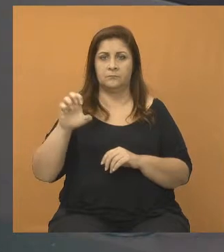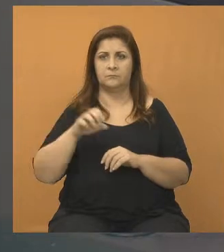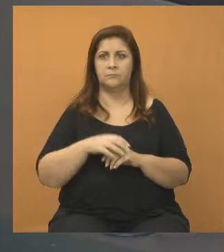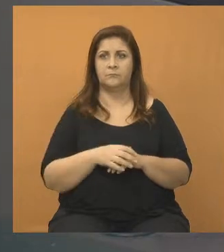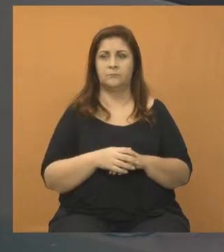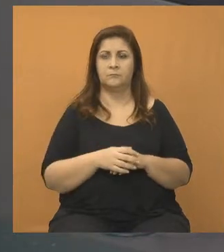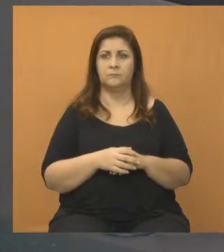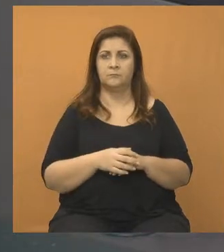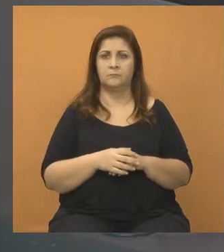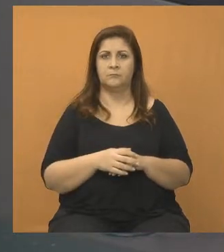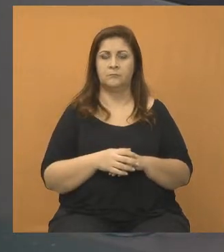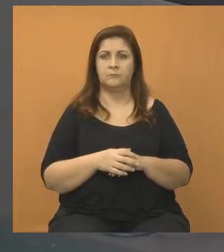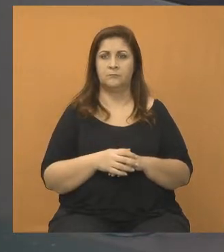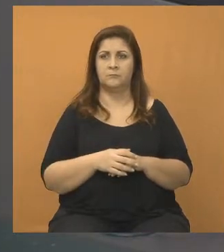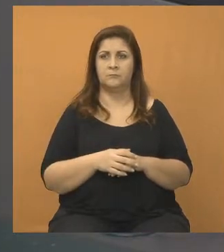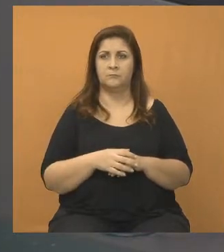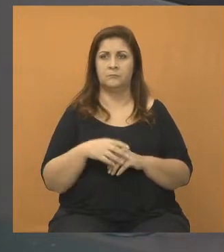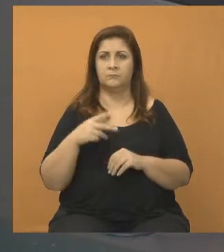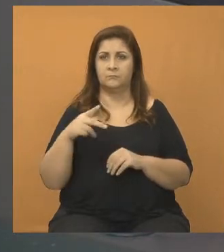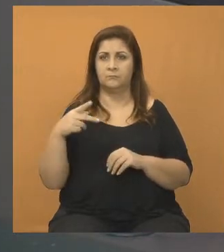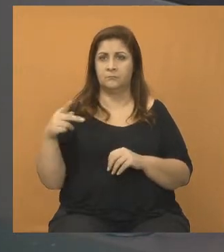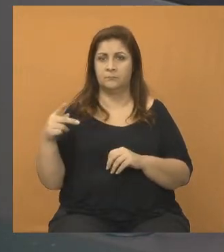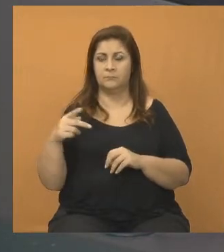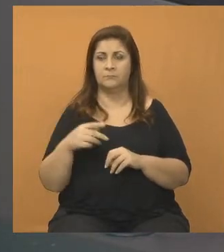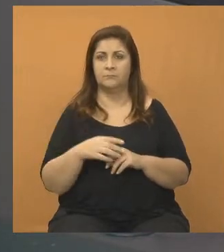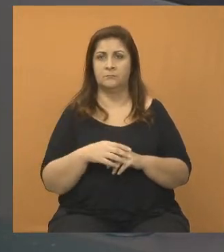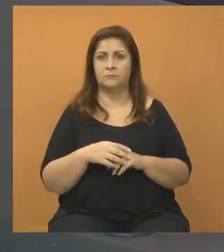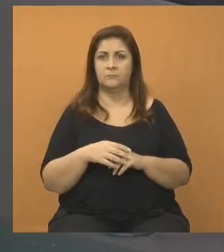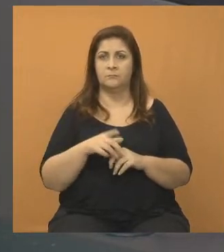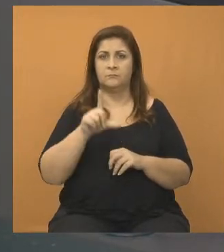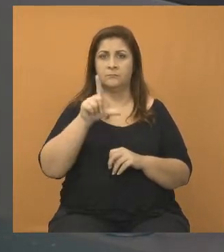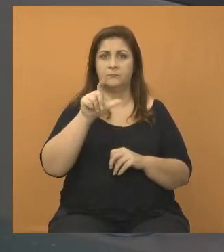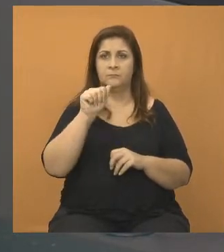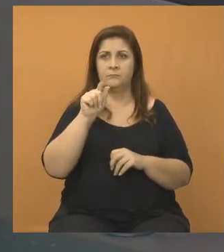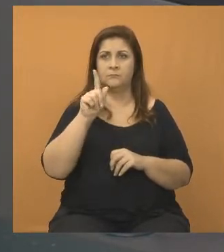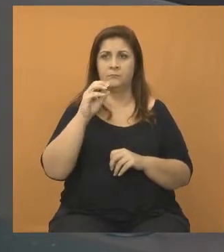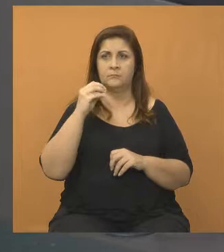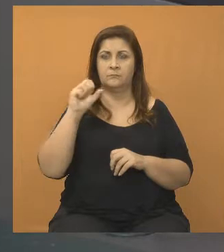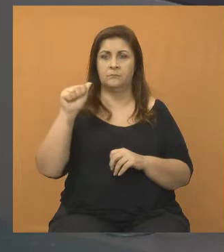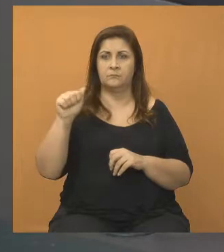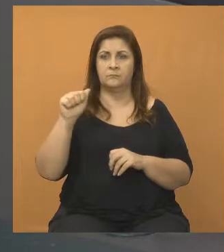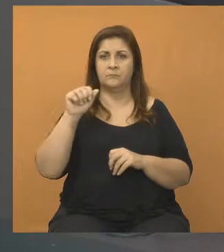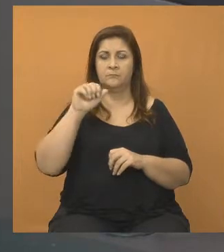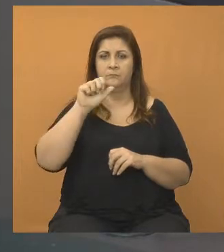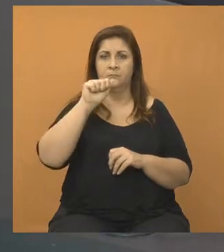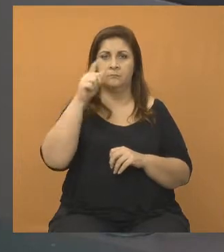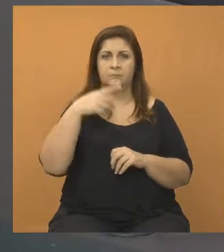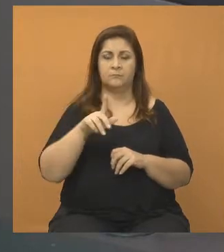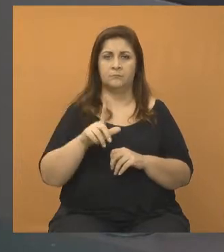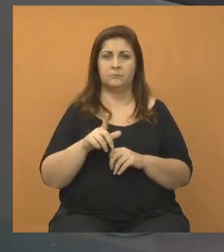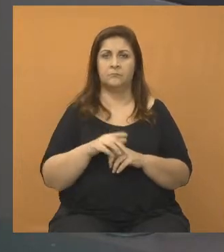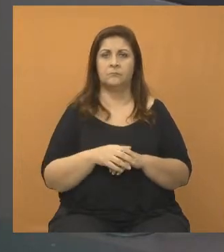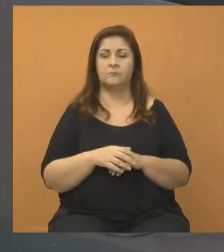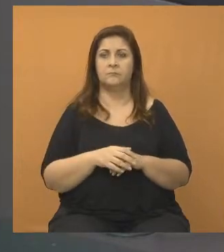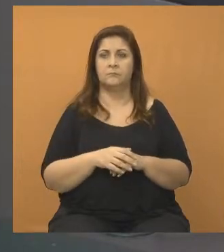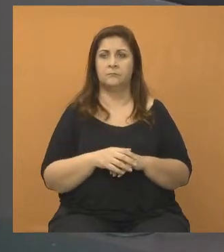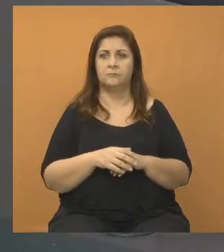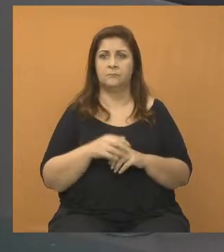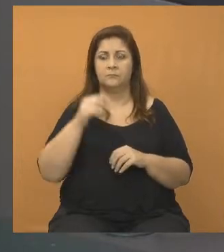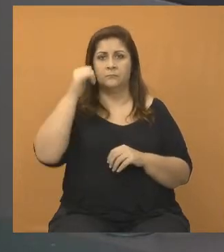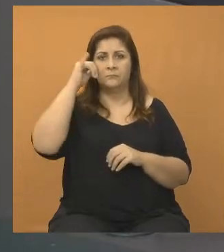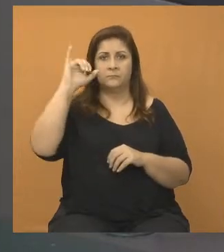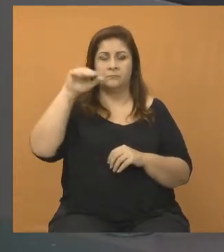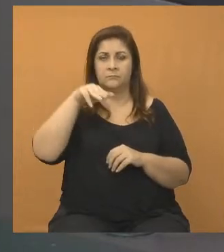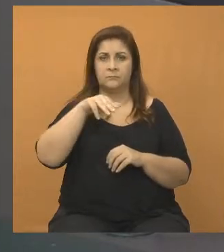área de PP, Jardim Lagoa Azul, 1º de Maio, Chácara